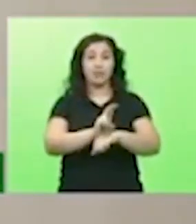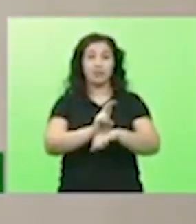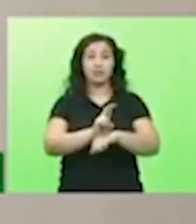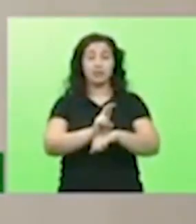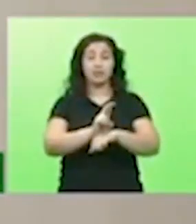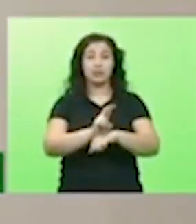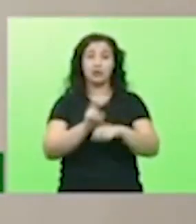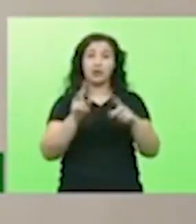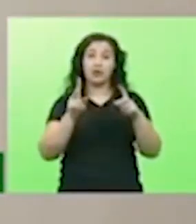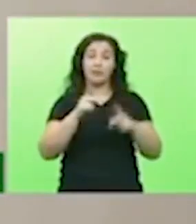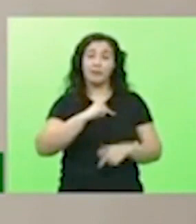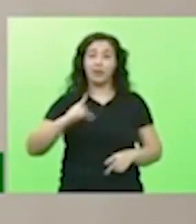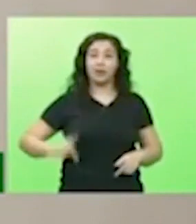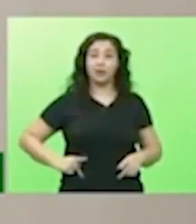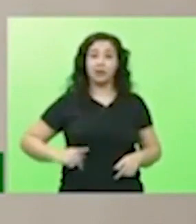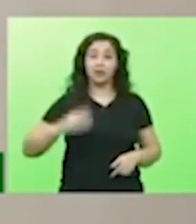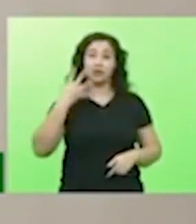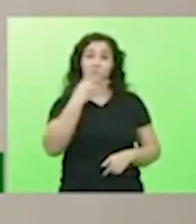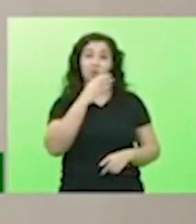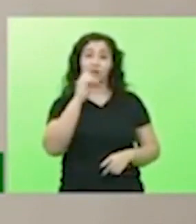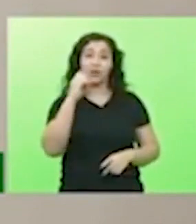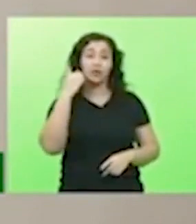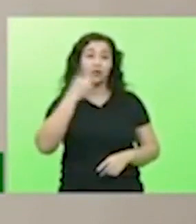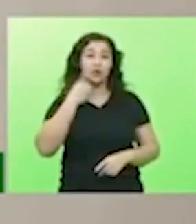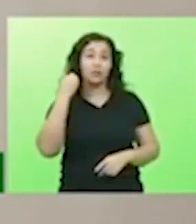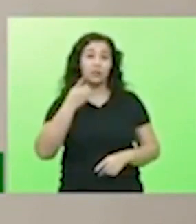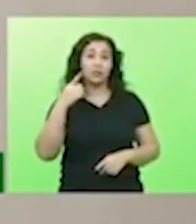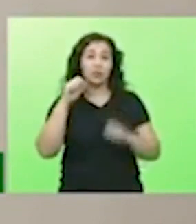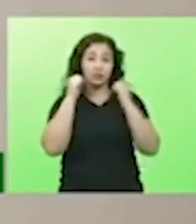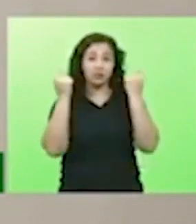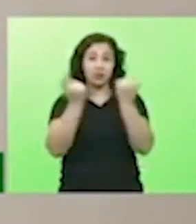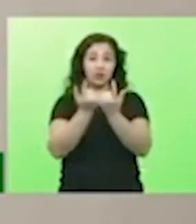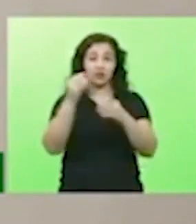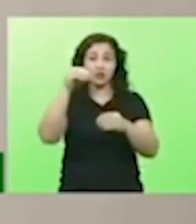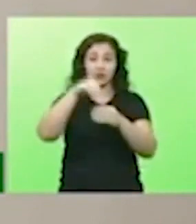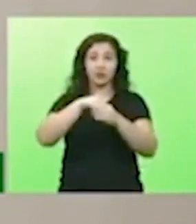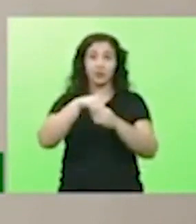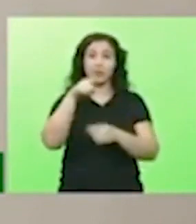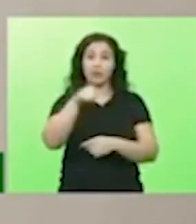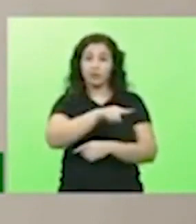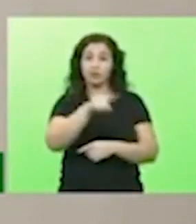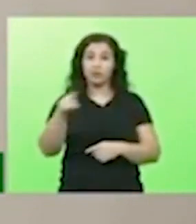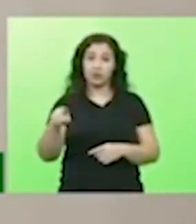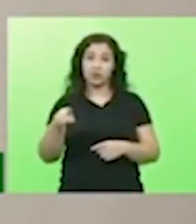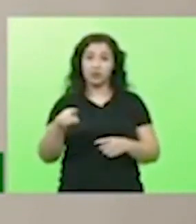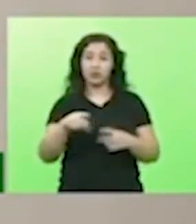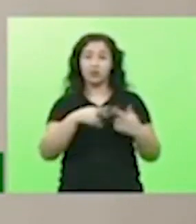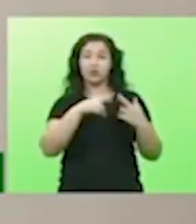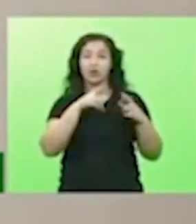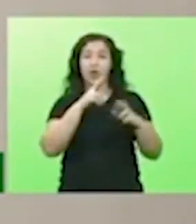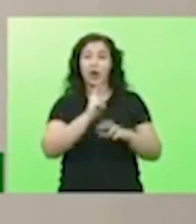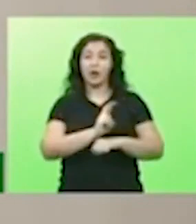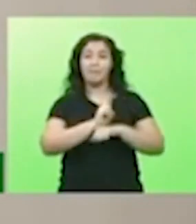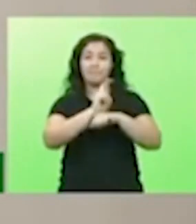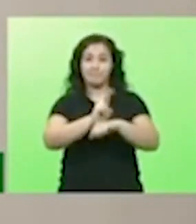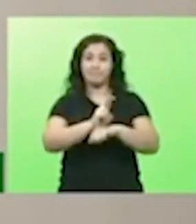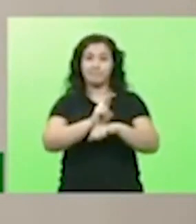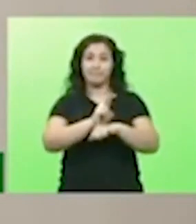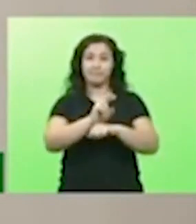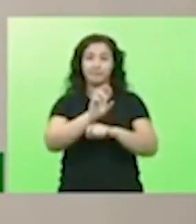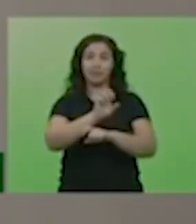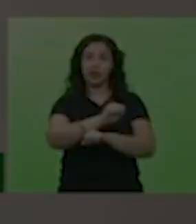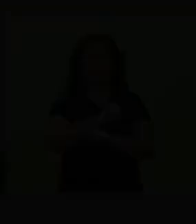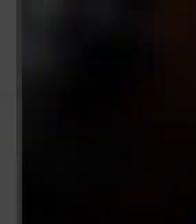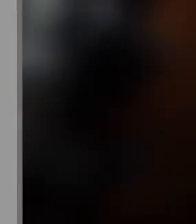os quarenta deputados que compõem essa casa que nada mais são do que os representantes da sociedade que pra cá